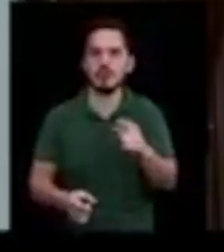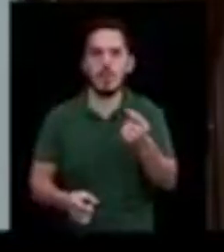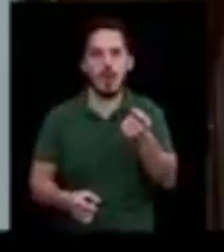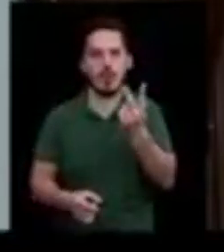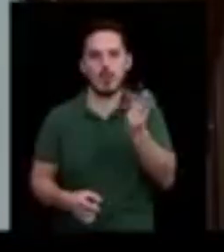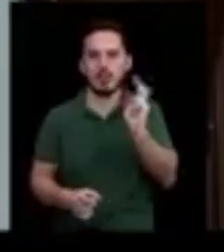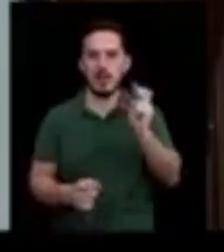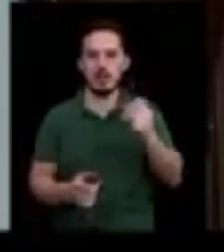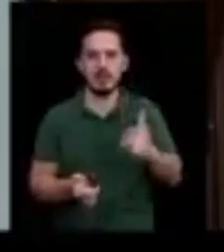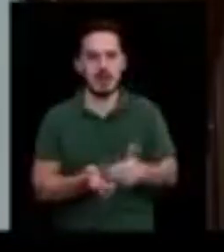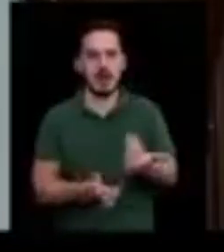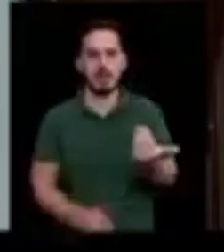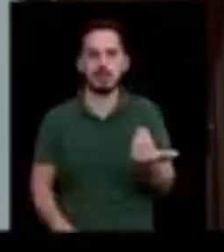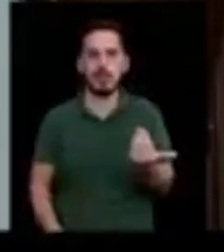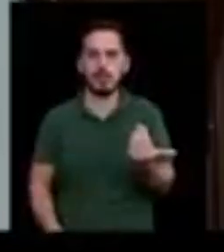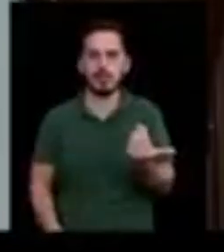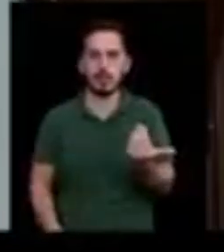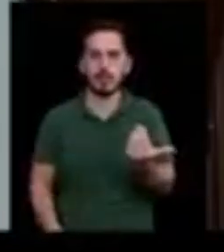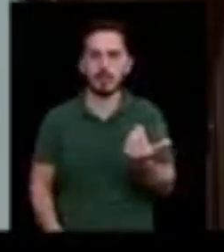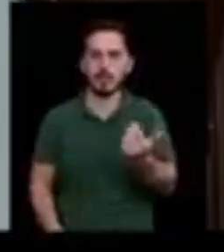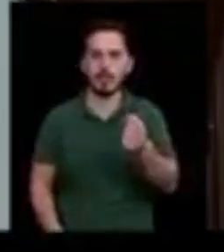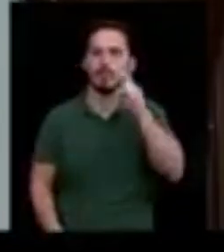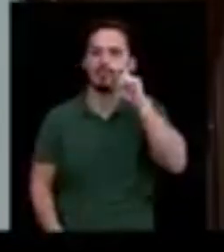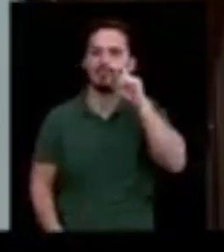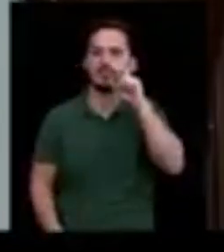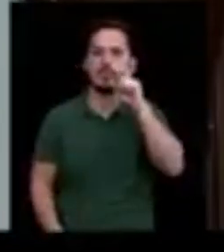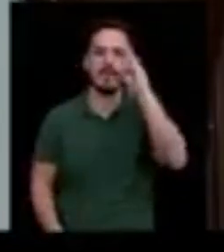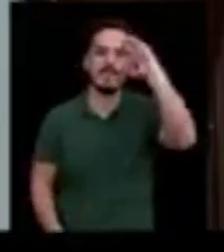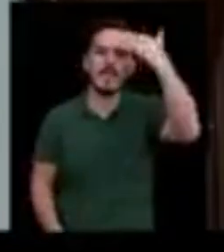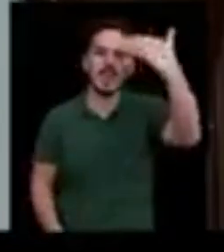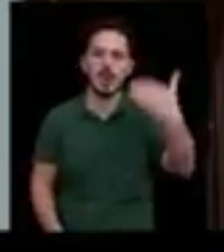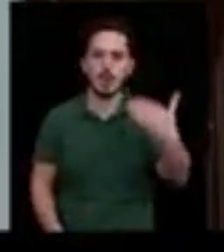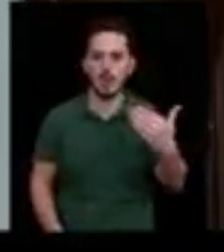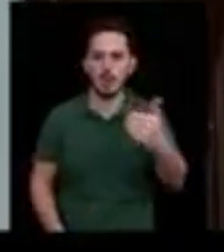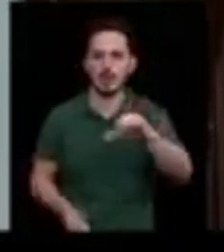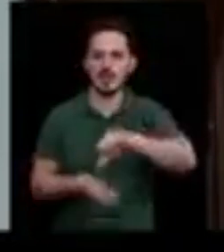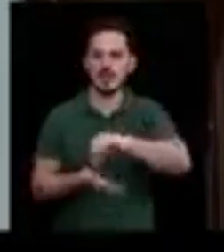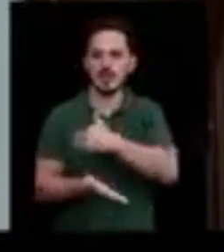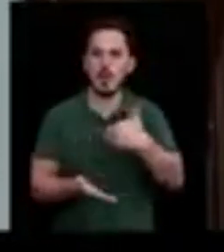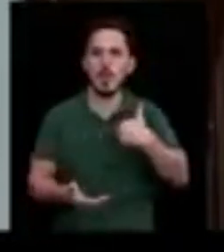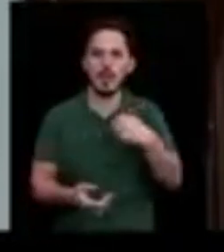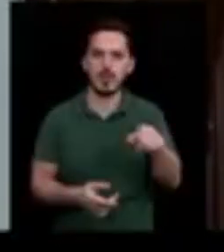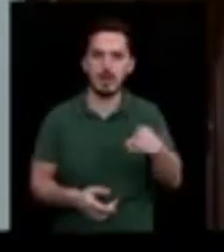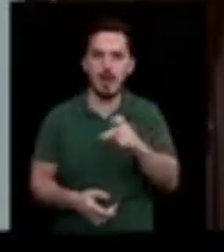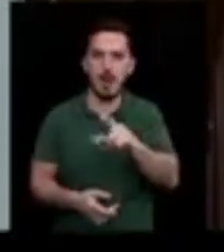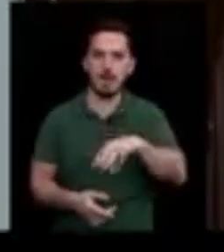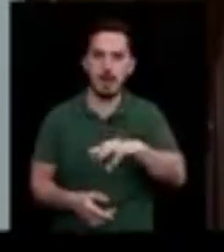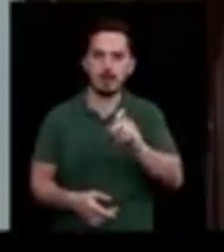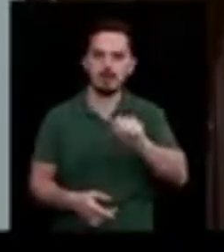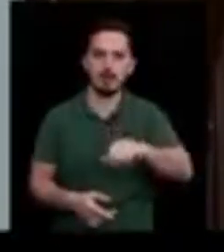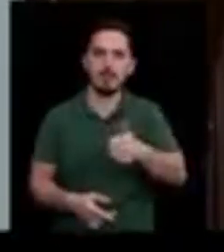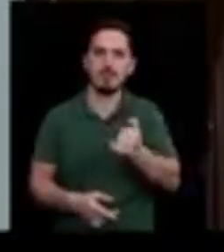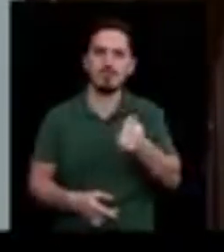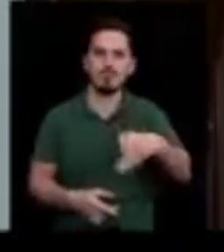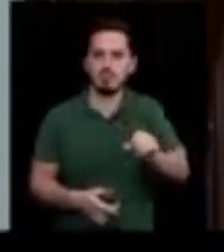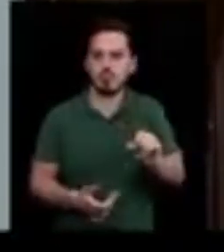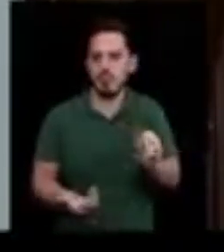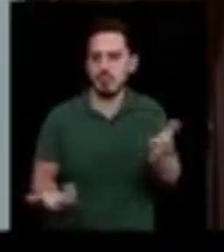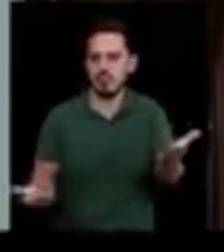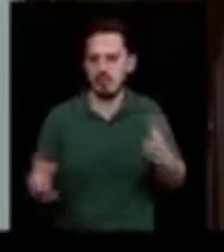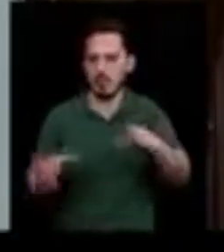quase há dois anos à espera de uma pala, de uma proteção de um vidro para o Centro de Saúde da Almargem do Bispo. Isto é inqualificável.